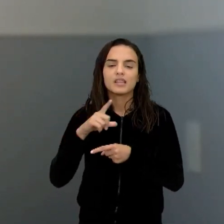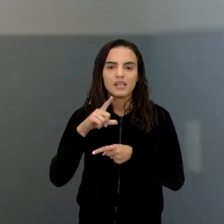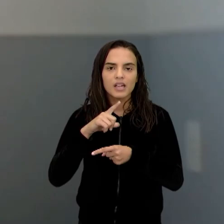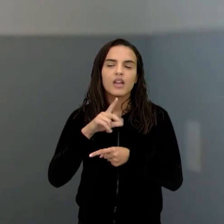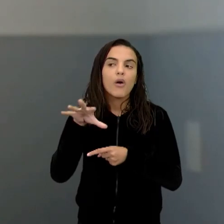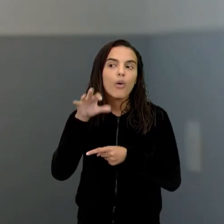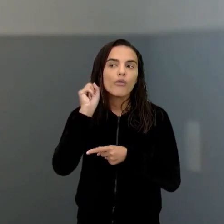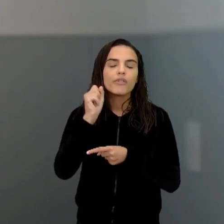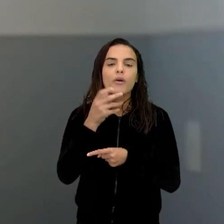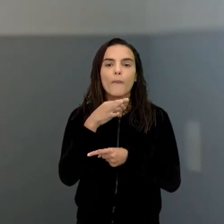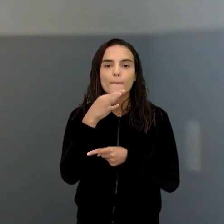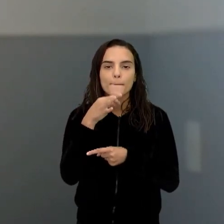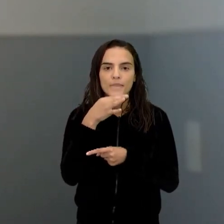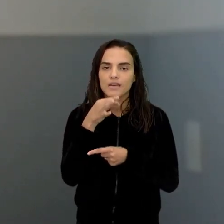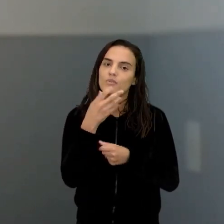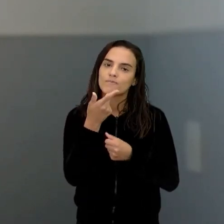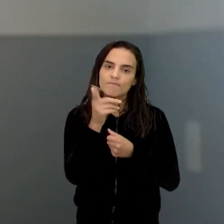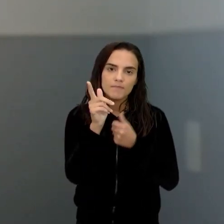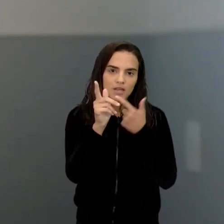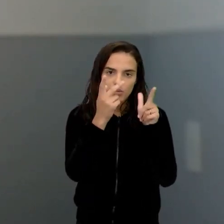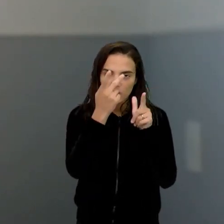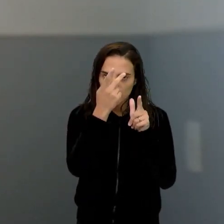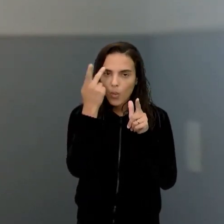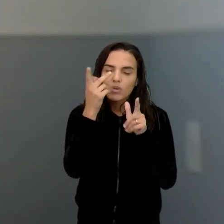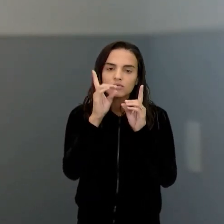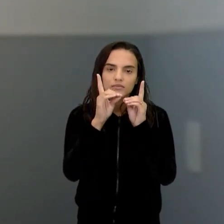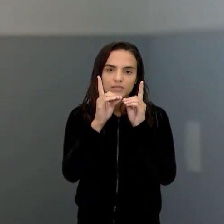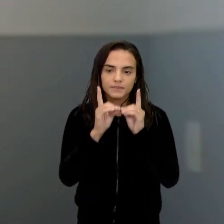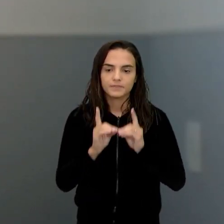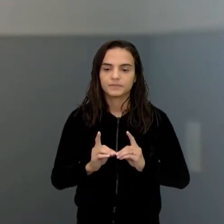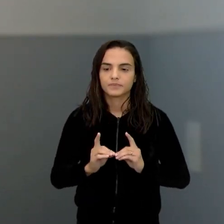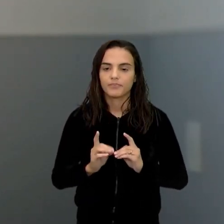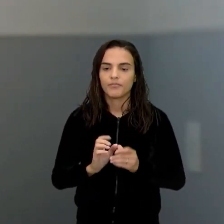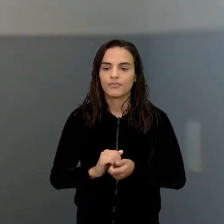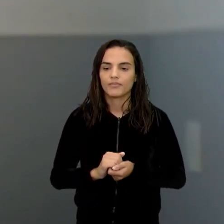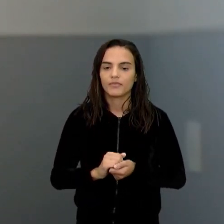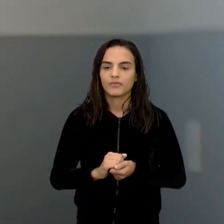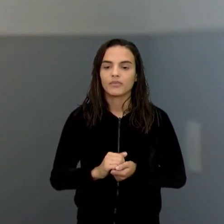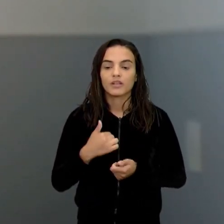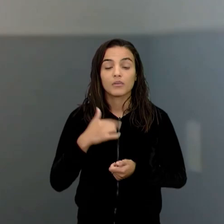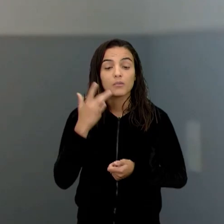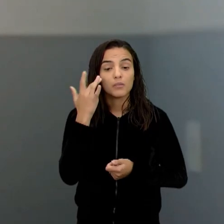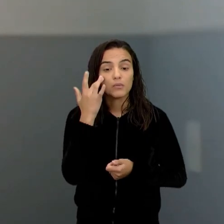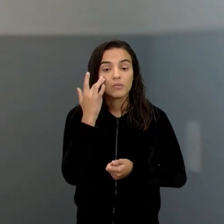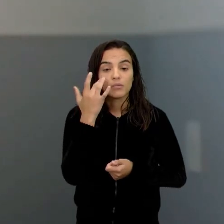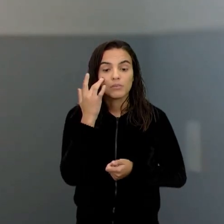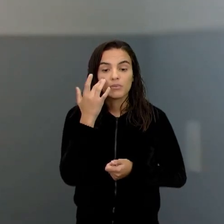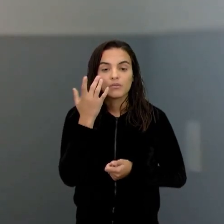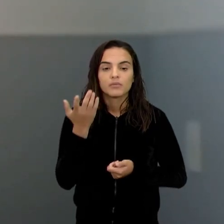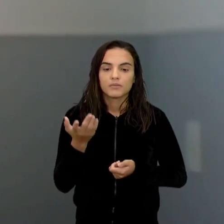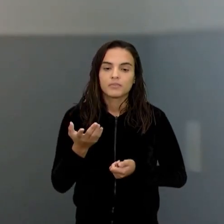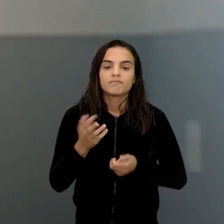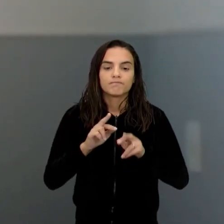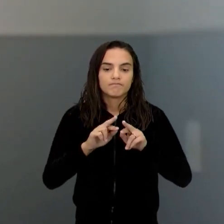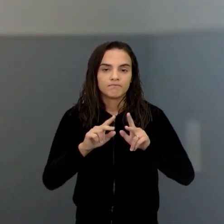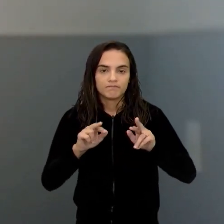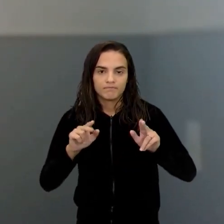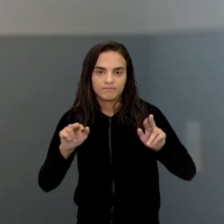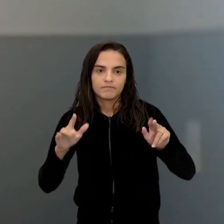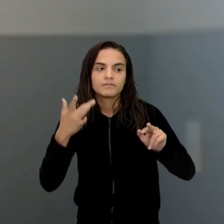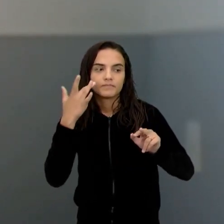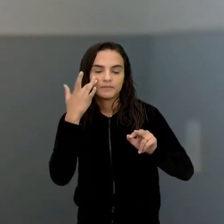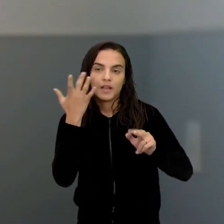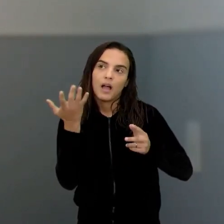opinião de outras pessoas com deficientes. E eu acho que, como a maioria achar que é